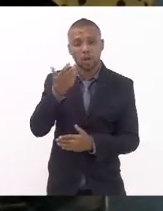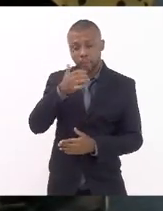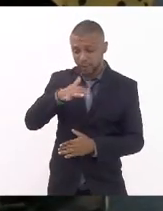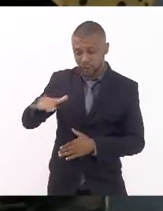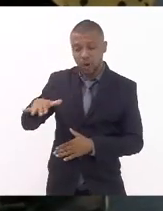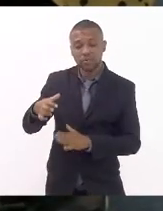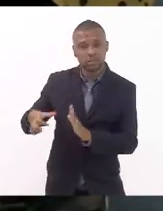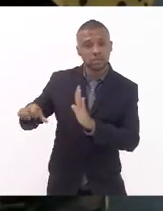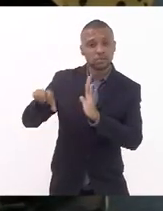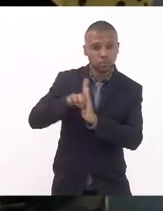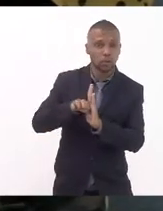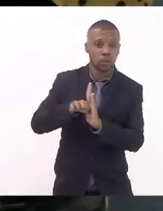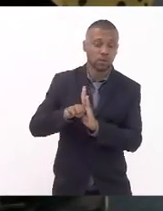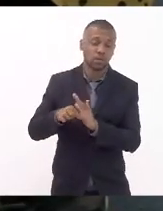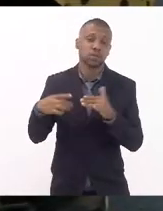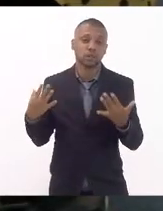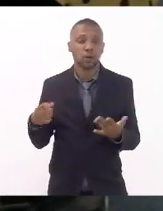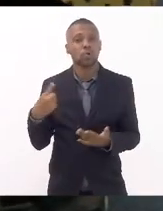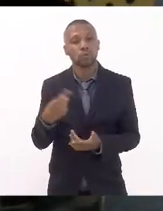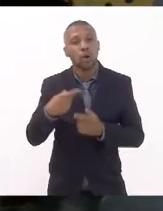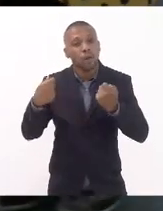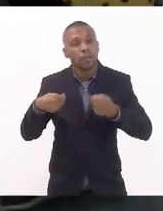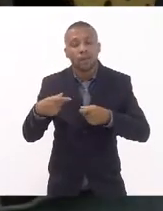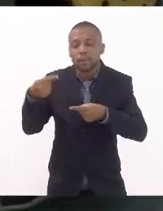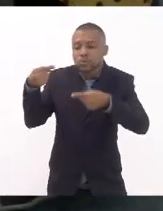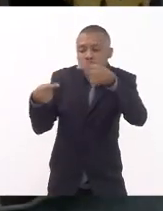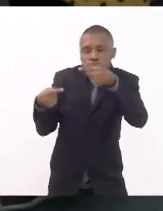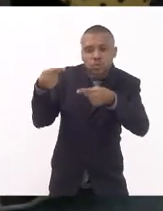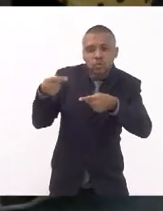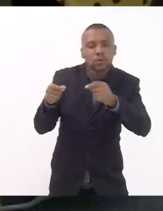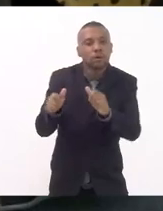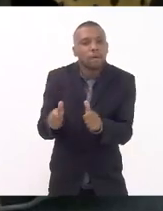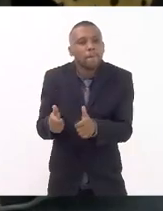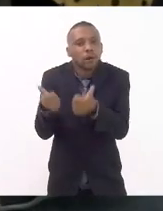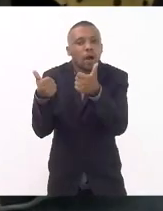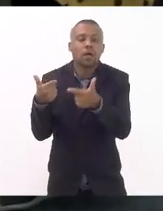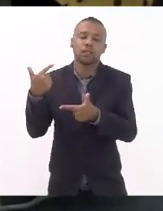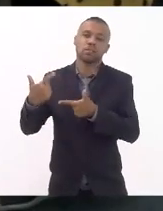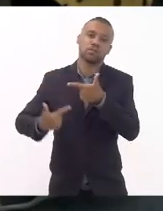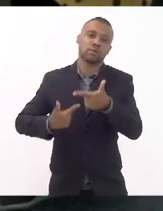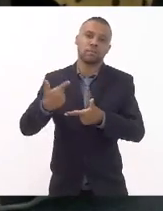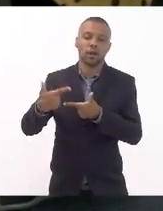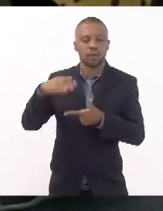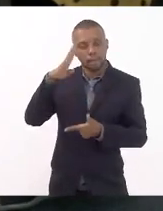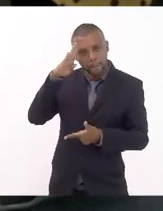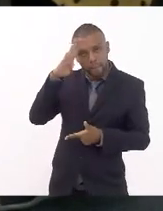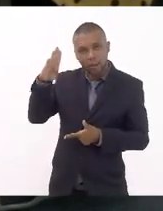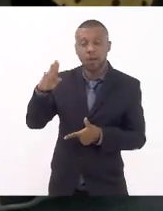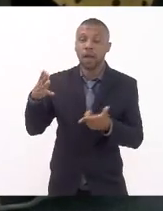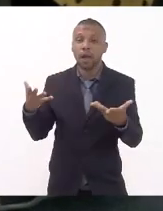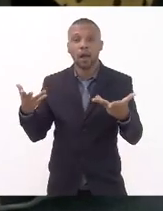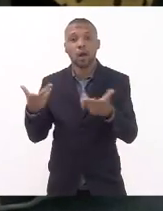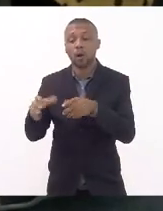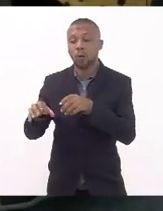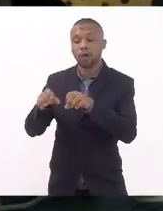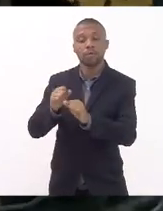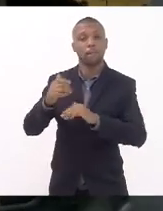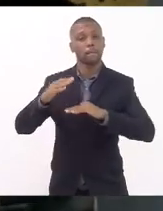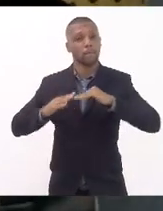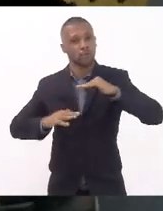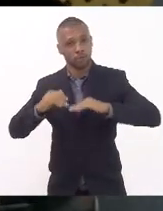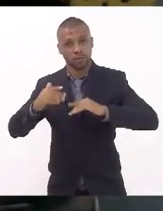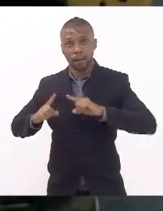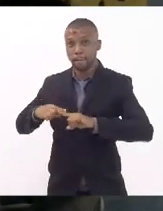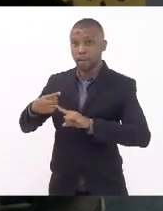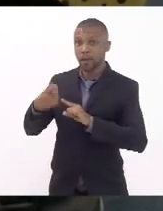nós precisamos, sim, discutir uma melhora no serviço, incluindo a qualificação profissional e o